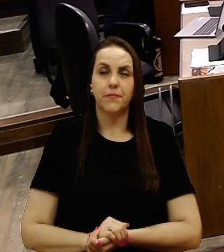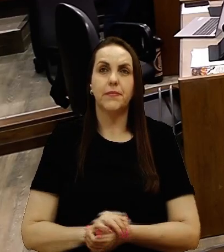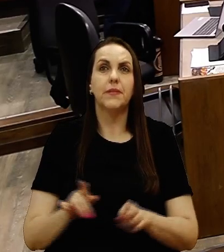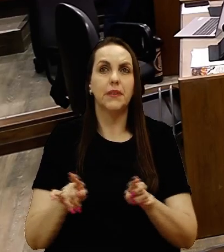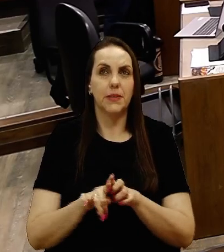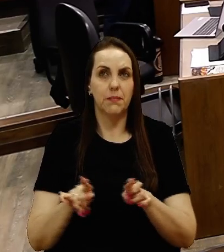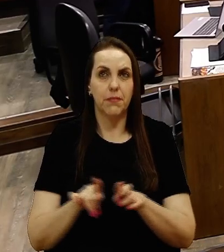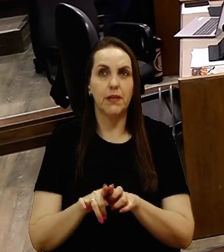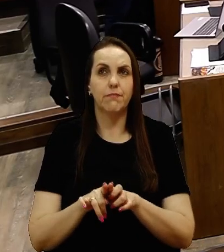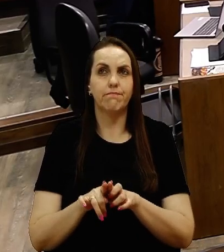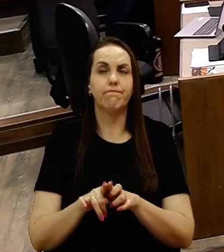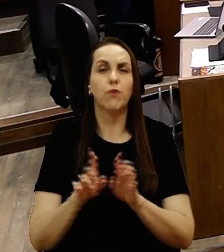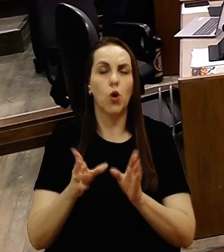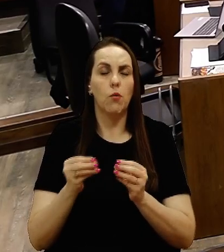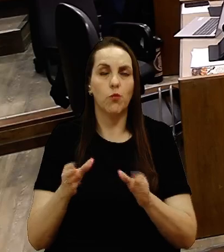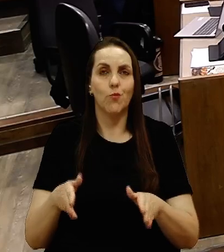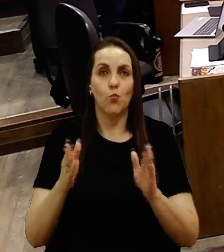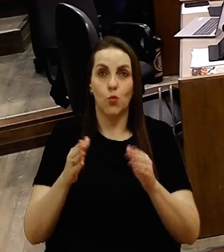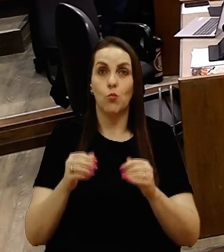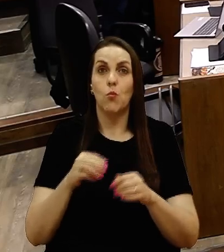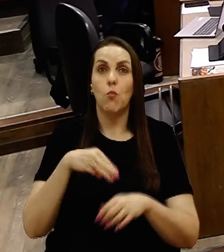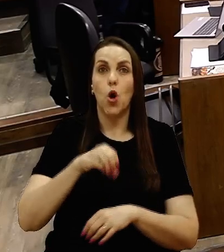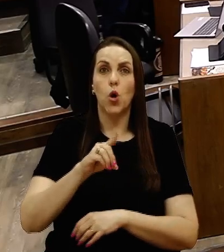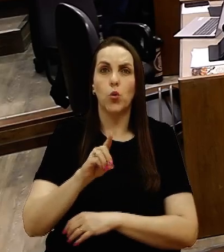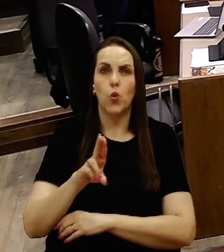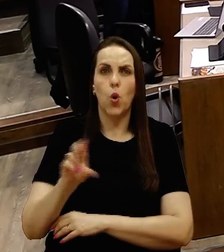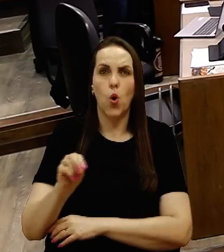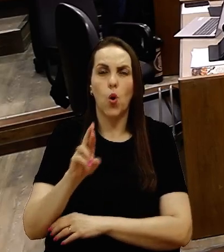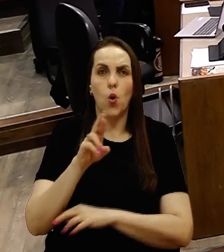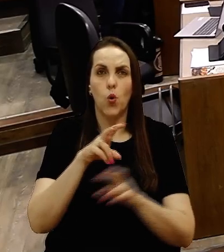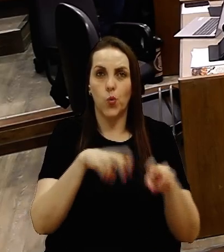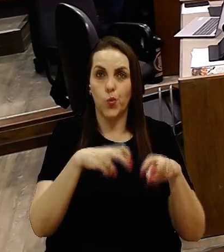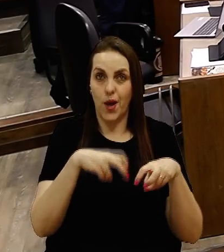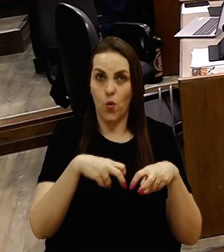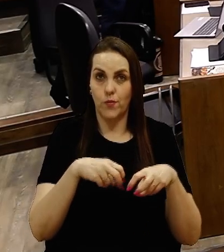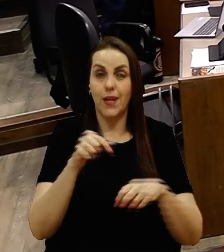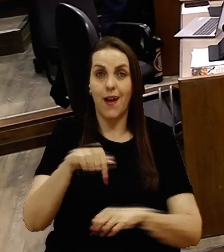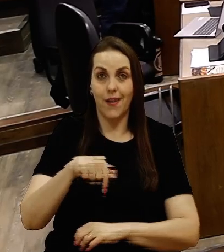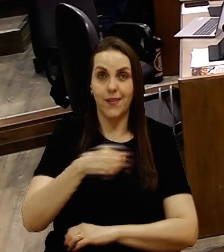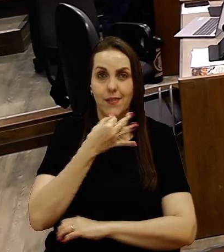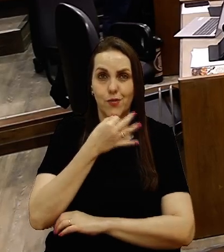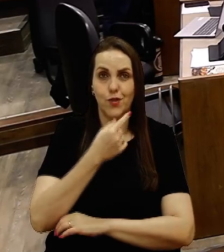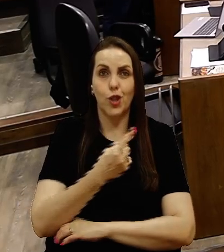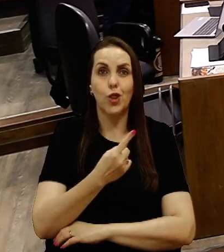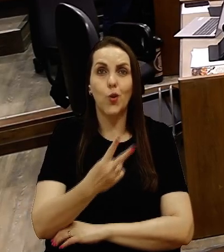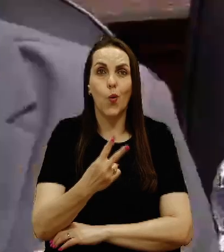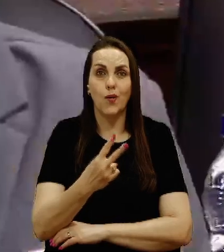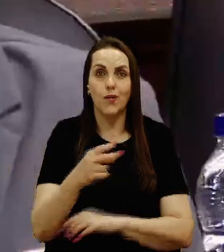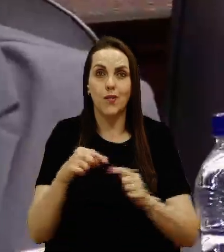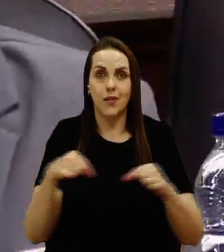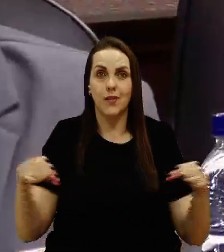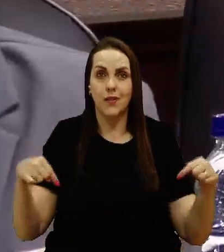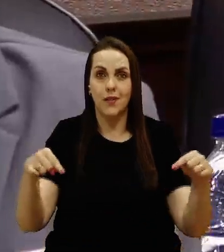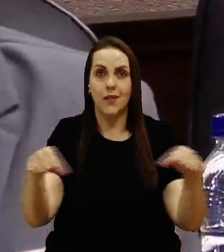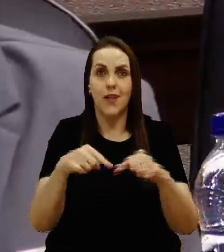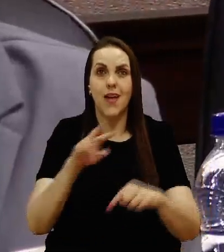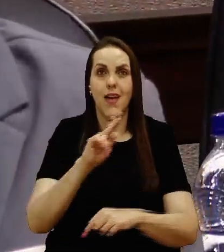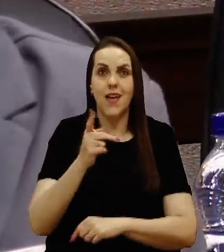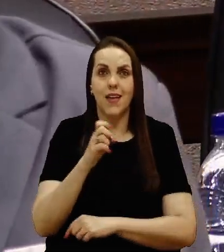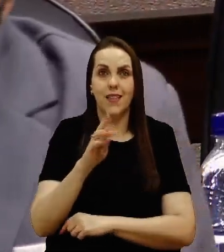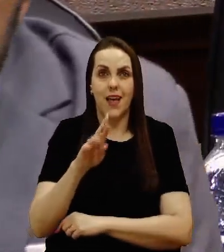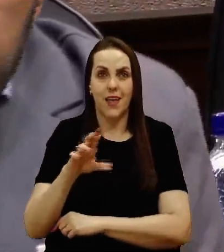Aqui em Caxias, hoje, nós temos um módulo rural de 12 hectares. E nós devemos aumentar, a gente tem que ir atrás, né, de mais informações. Eu